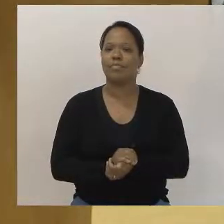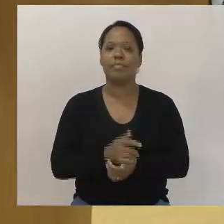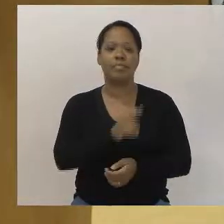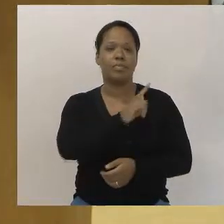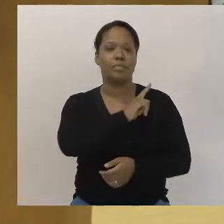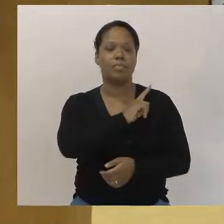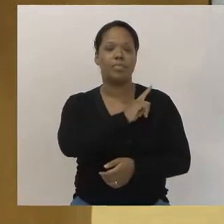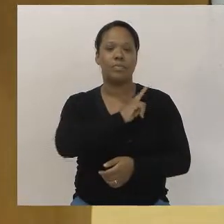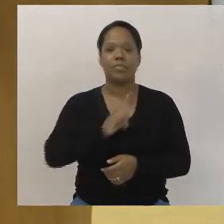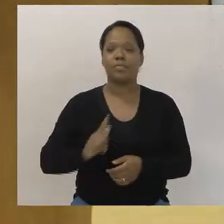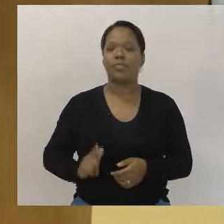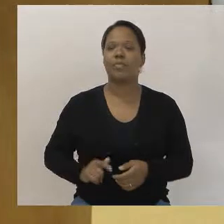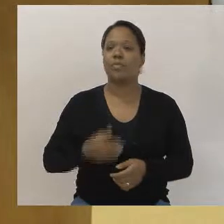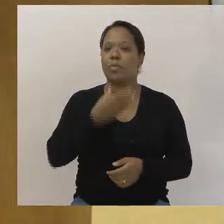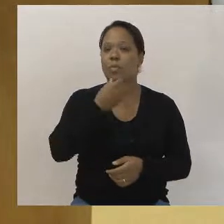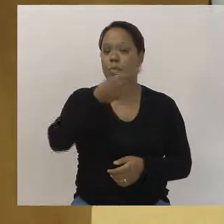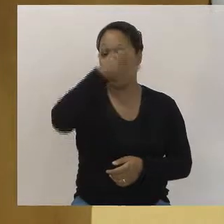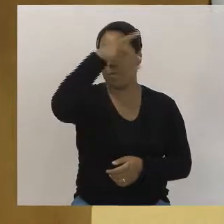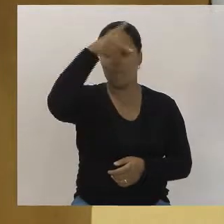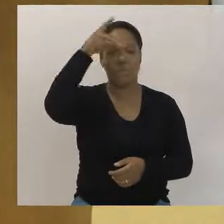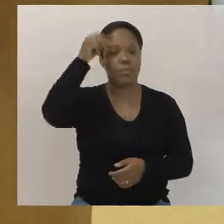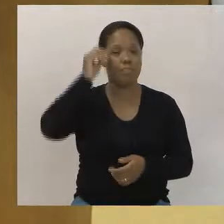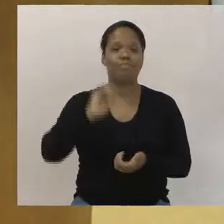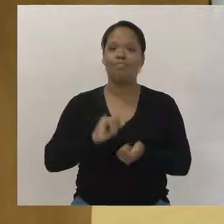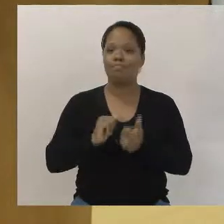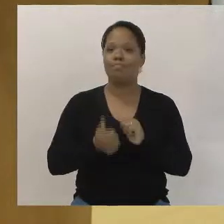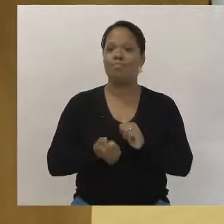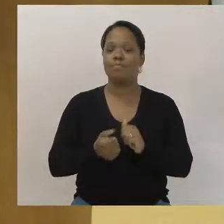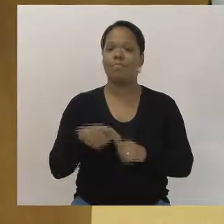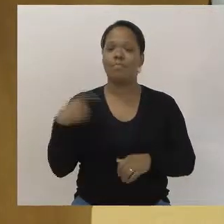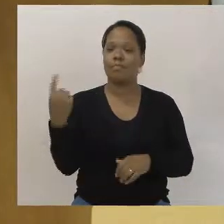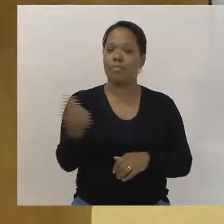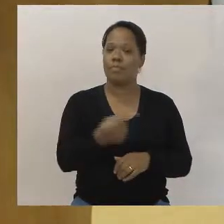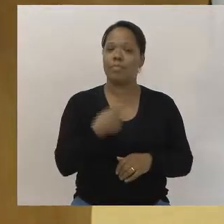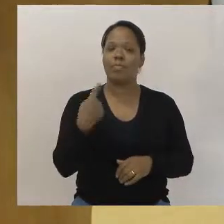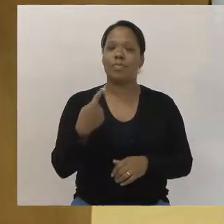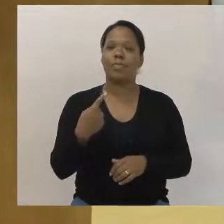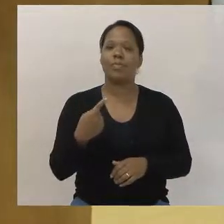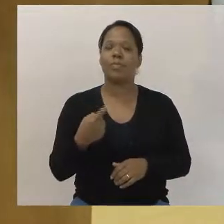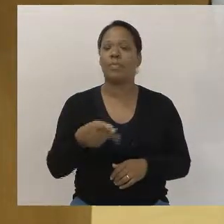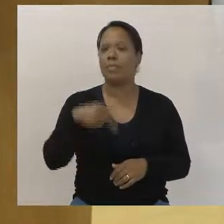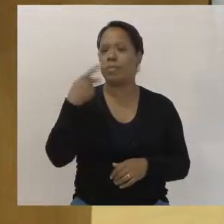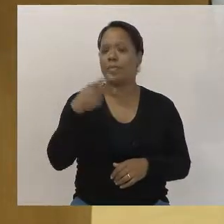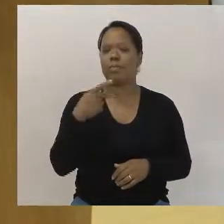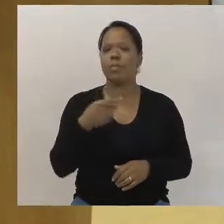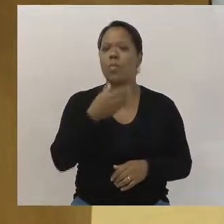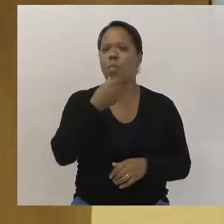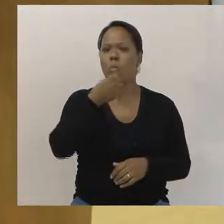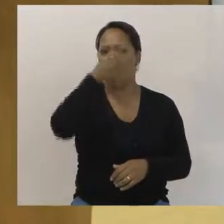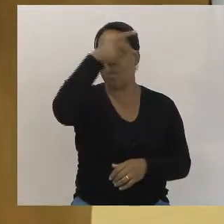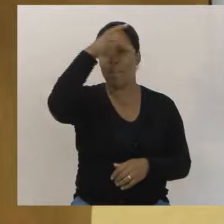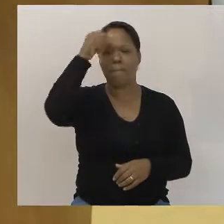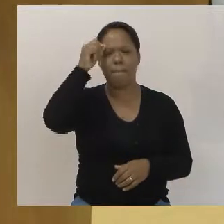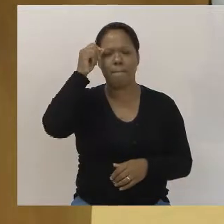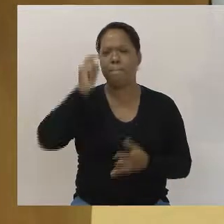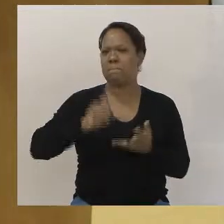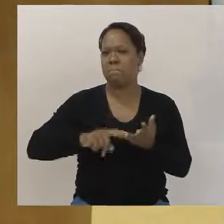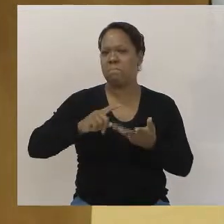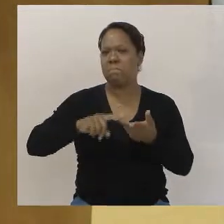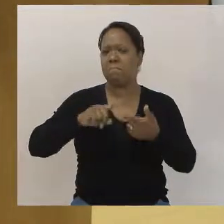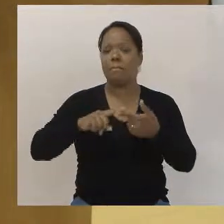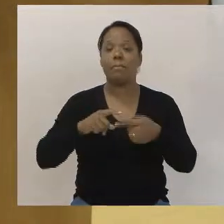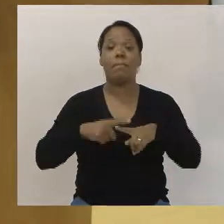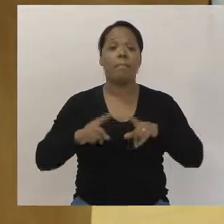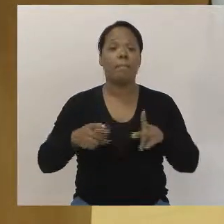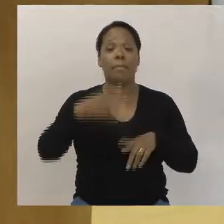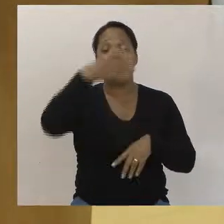municipal e muitas vezes a gente cobra tudo do do prefeito a gente esquece de